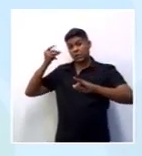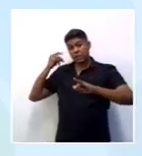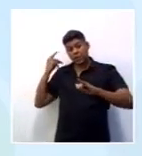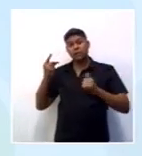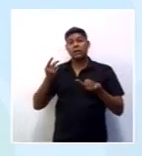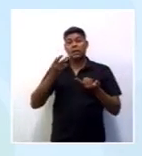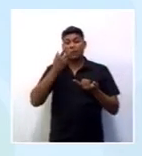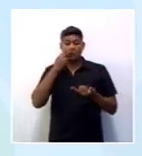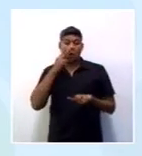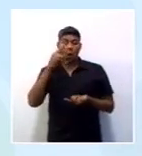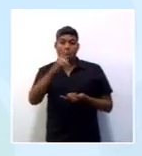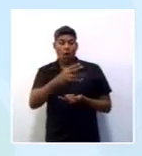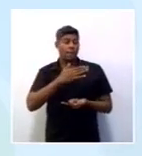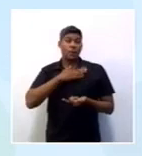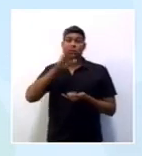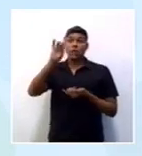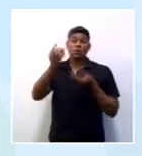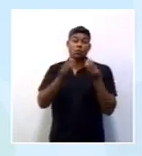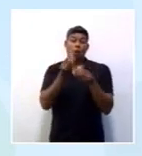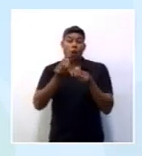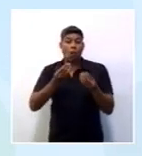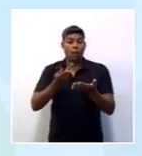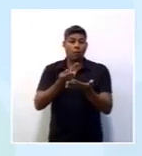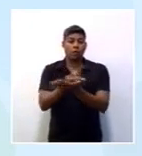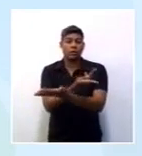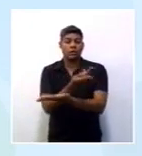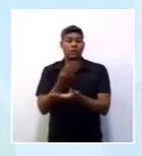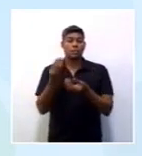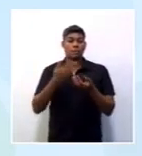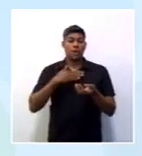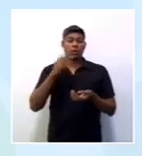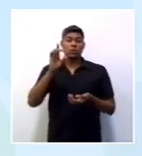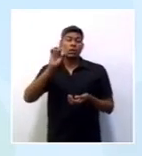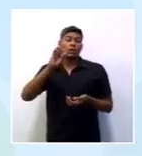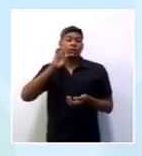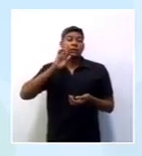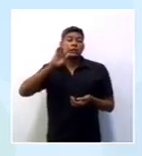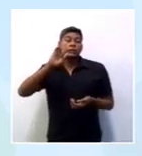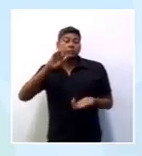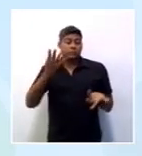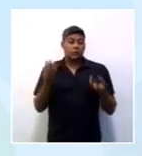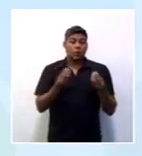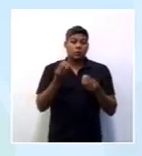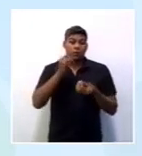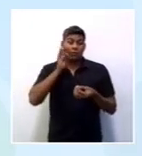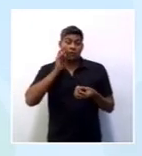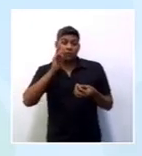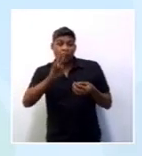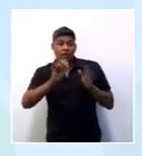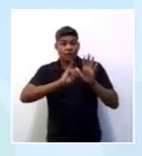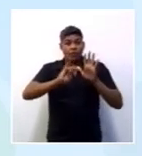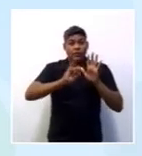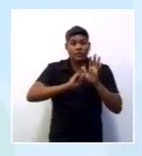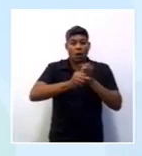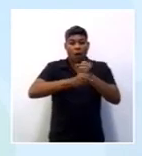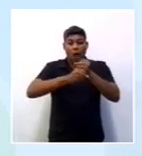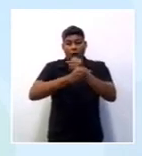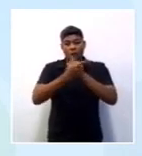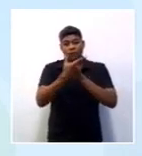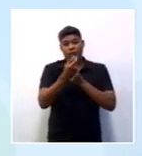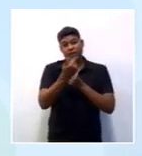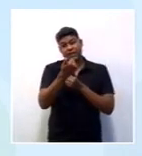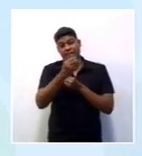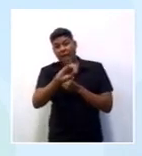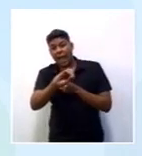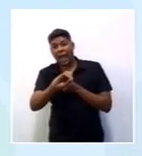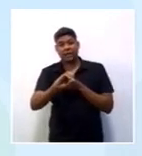você vai lá, olha e fala, meu Deus, isso vai acontecer, e meu Deus, Nossa Senhora. E aí quando você vai ver a notícia lá de 2010, de 2012,